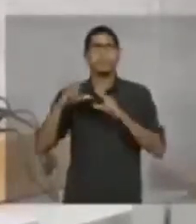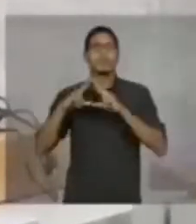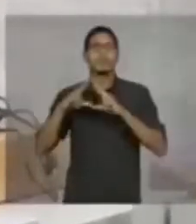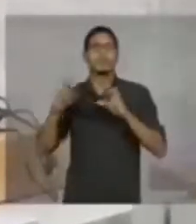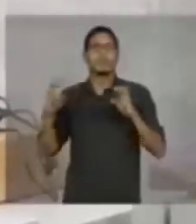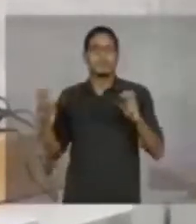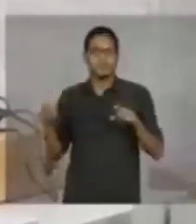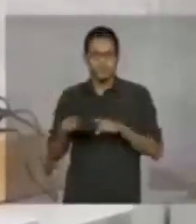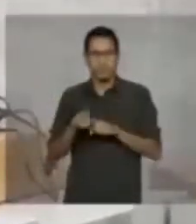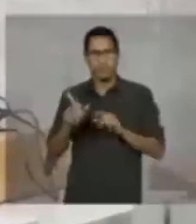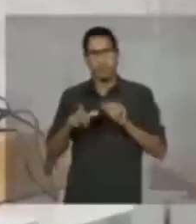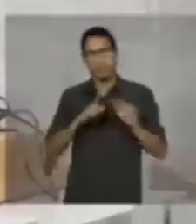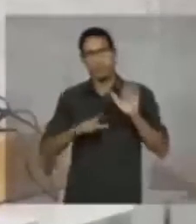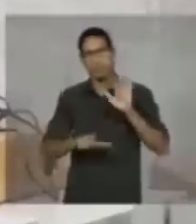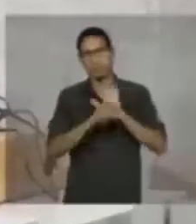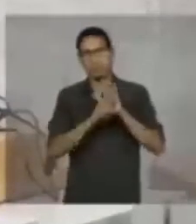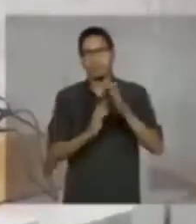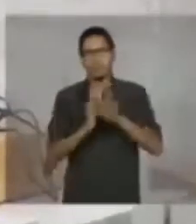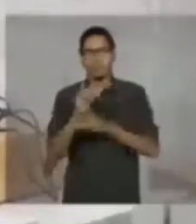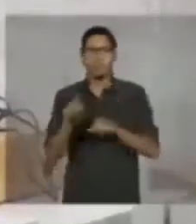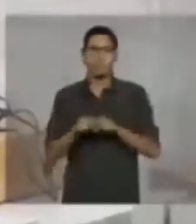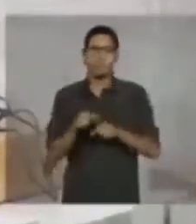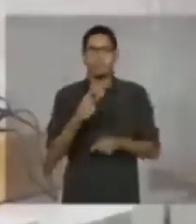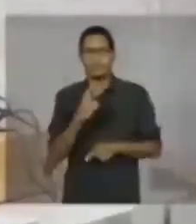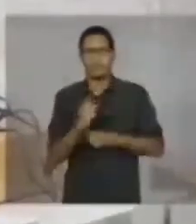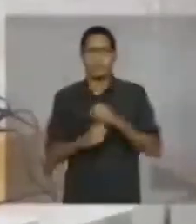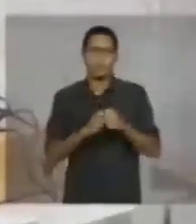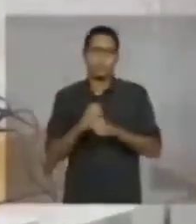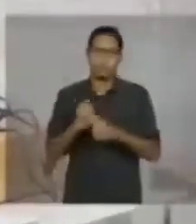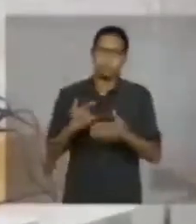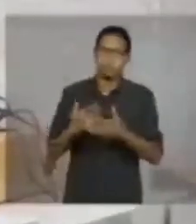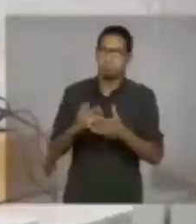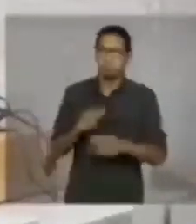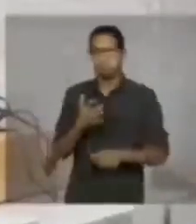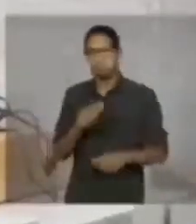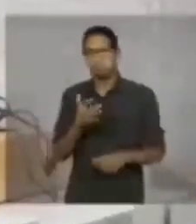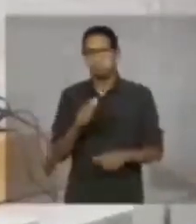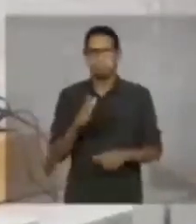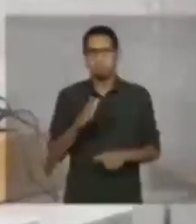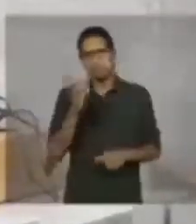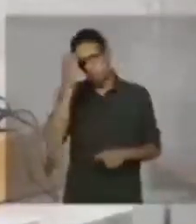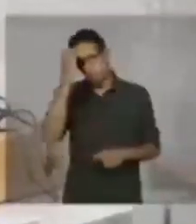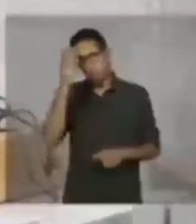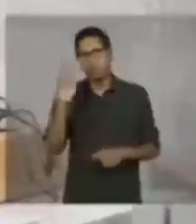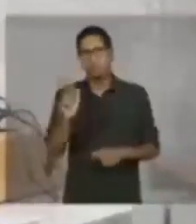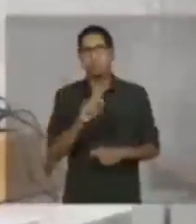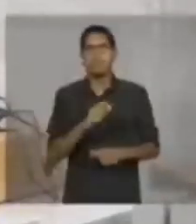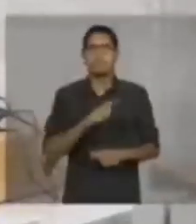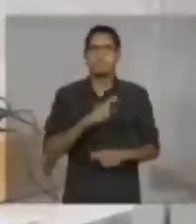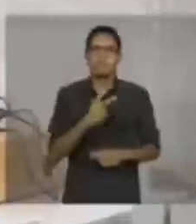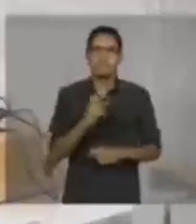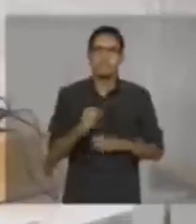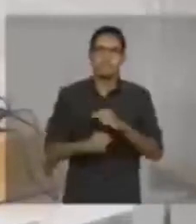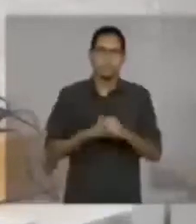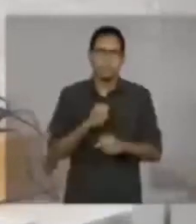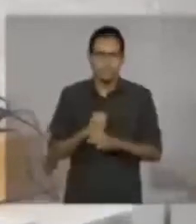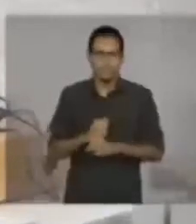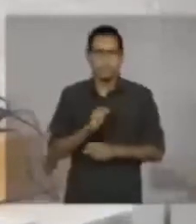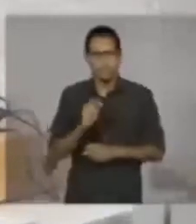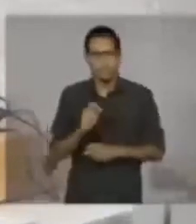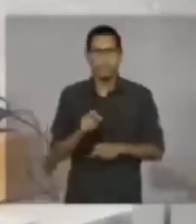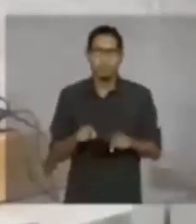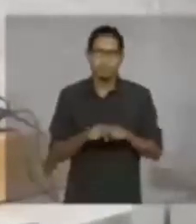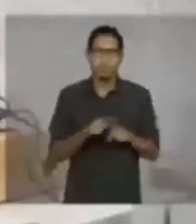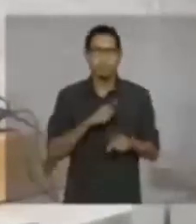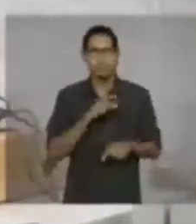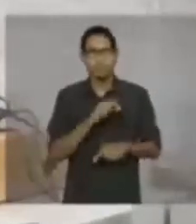uma lei aprovada que diz, olha, em 20 anos, eu não lembro quantos exatamente, vereador Cláudio Fonseca, mas diz lá, 20 anos, o